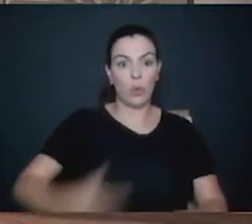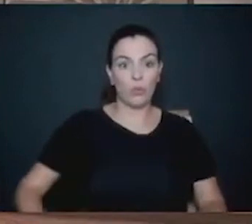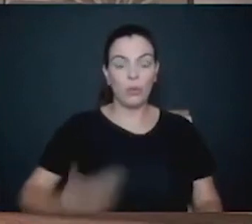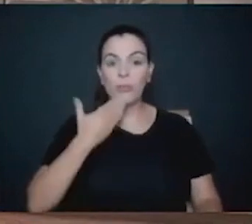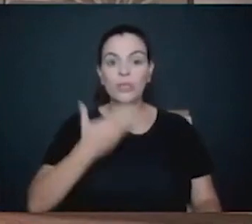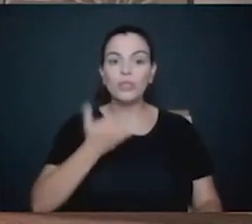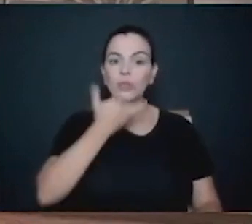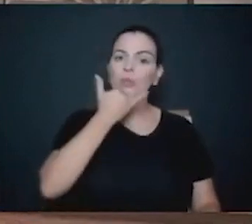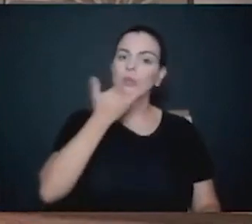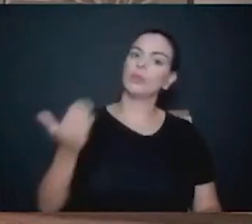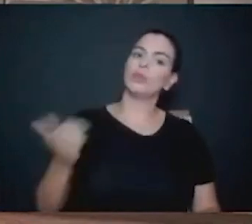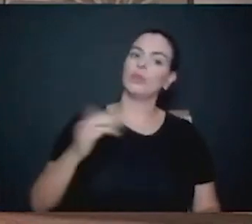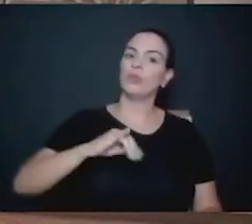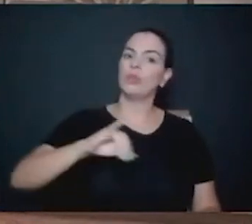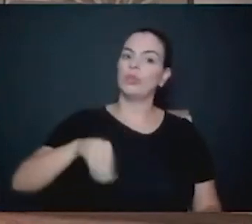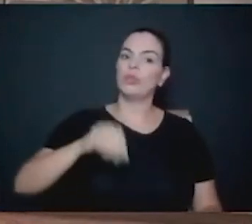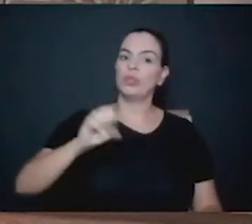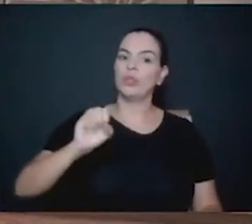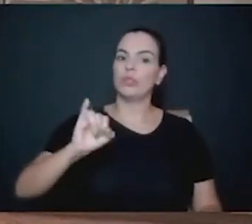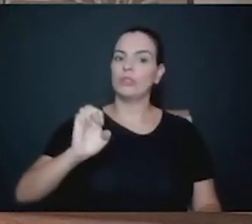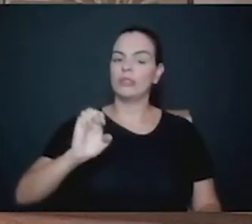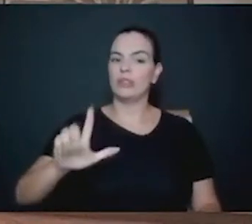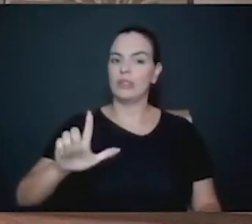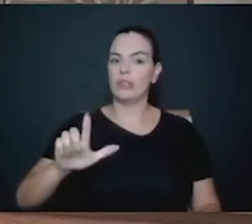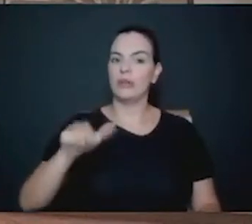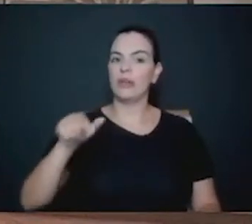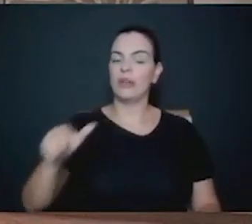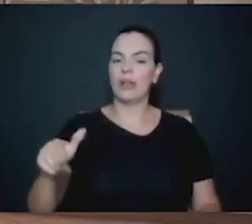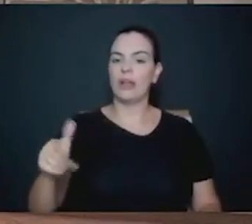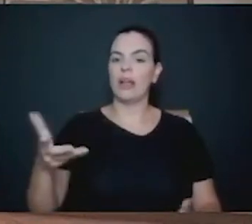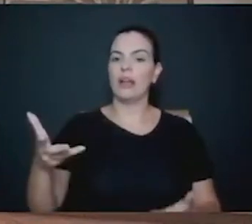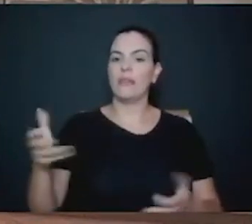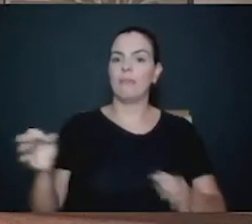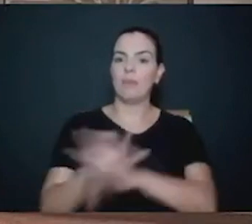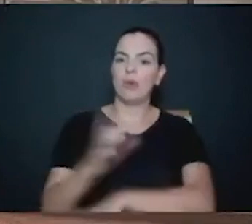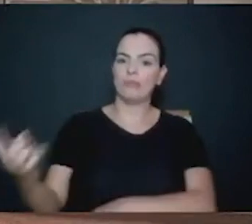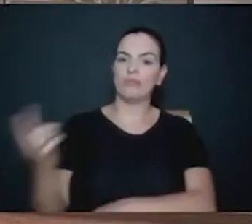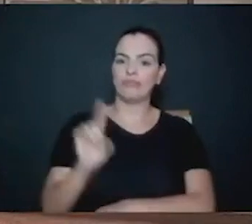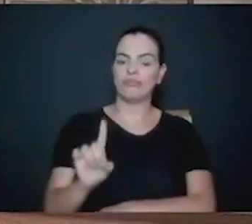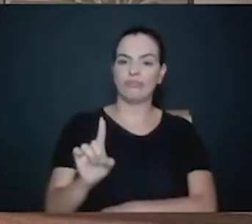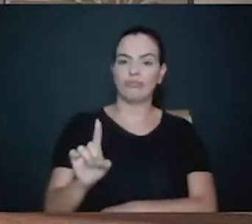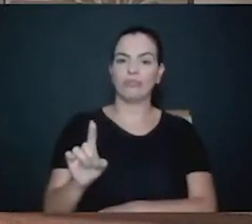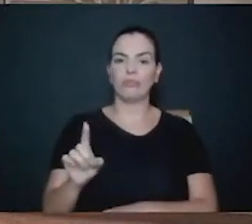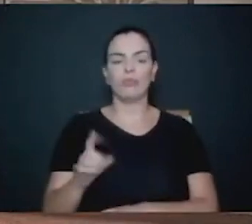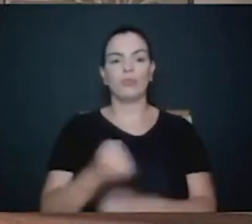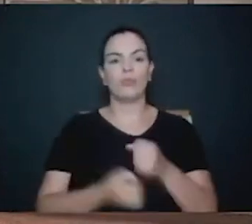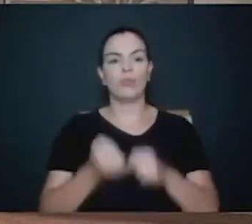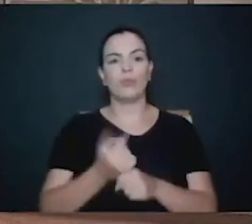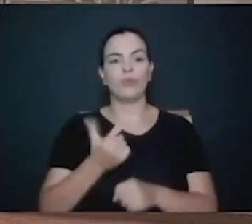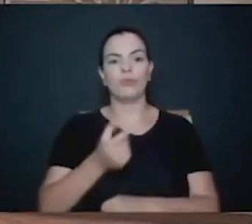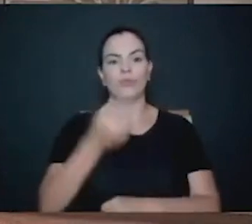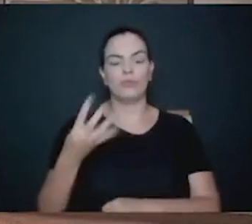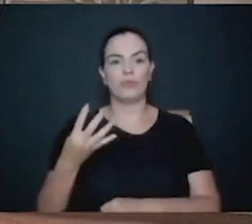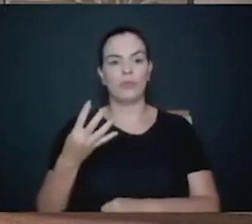vir receber o prêmio Consagração Pública Municipal de 2024, mas vocês sabem que eu estava doentinha, estava com início